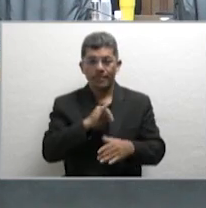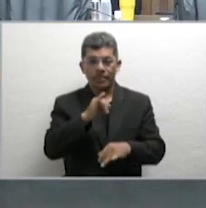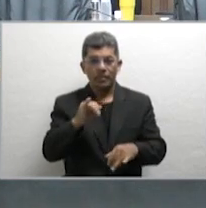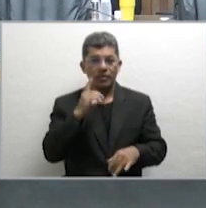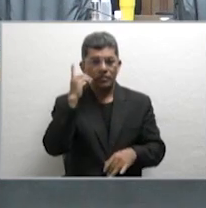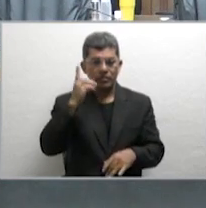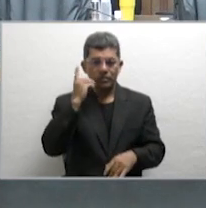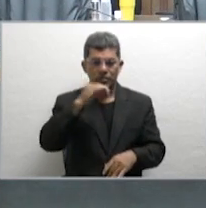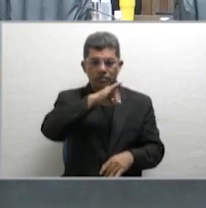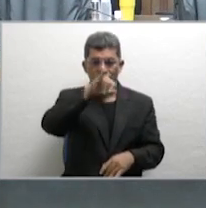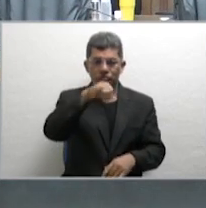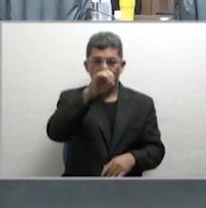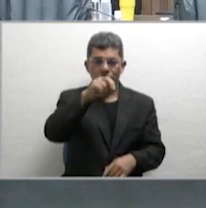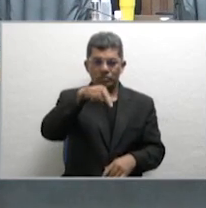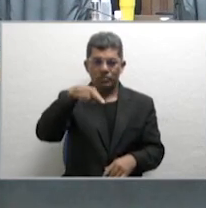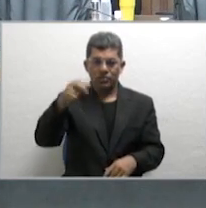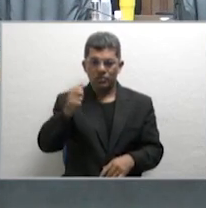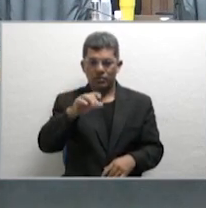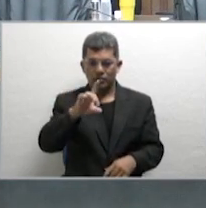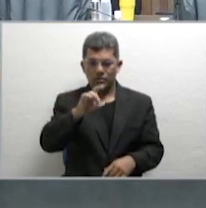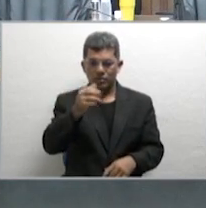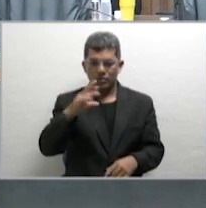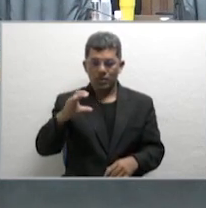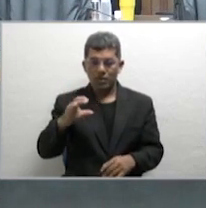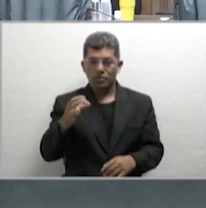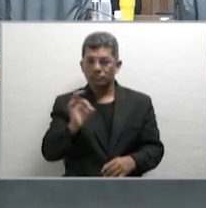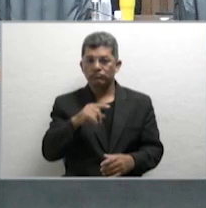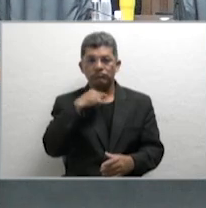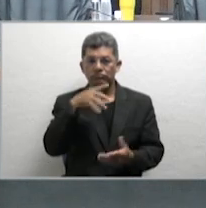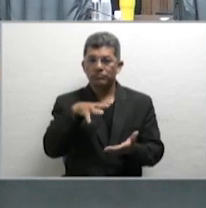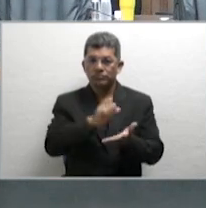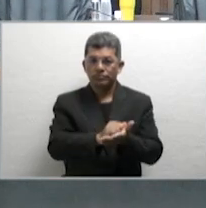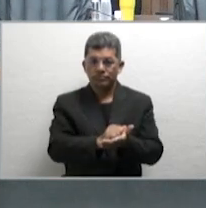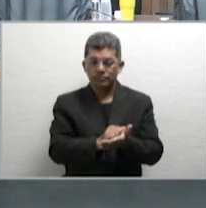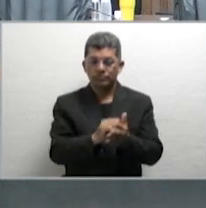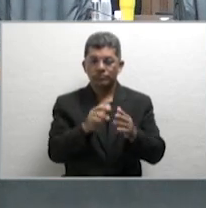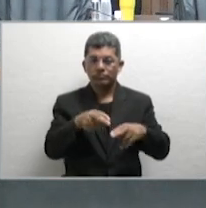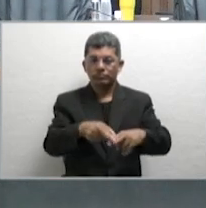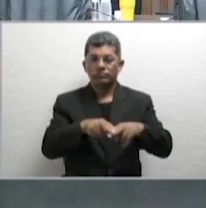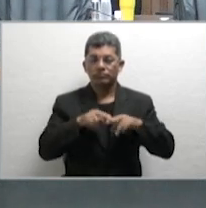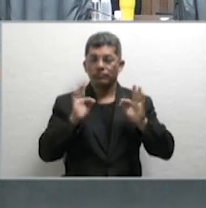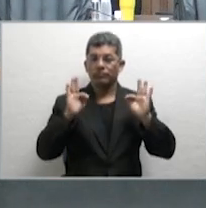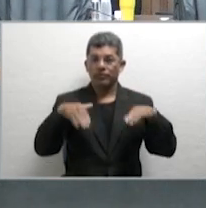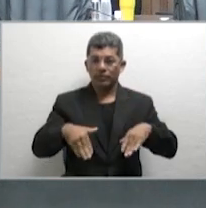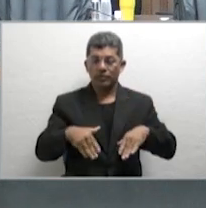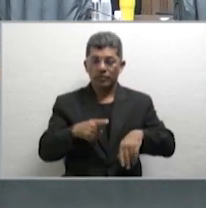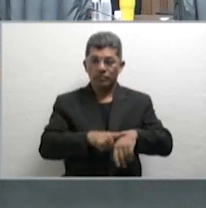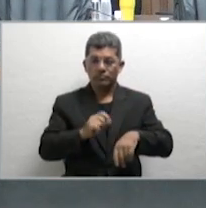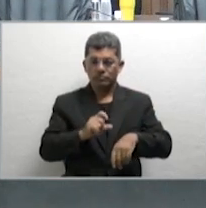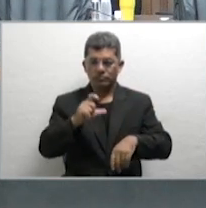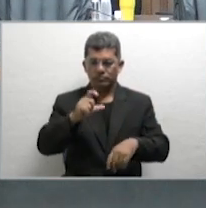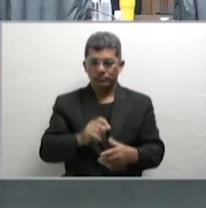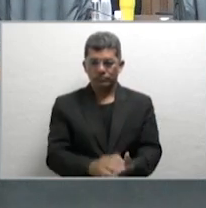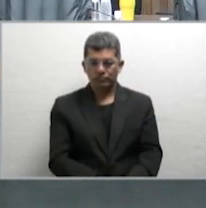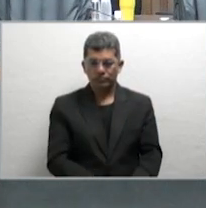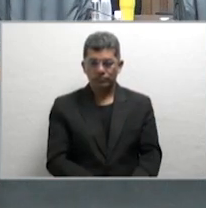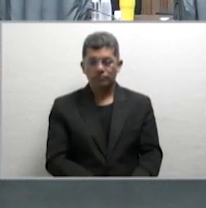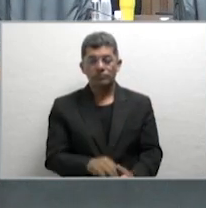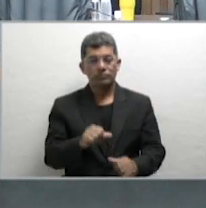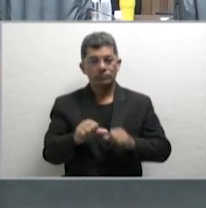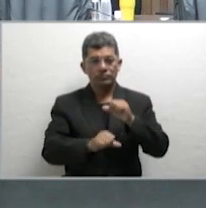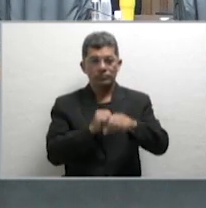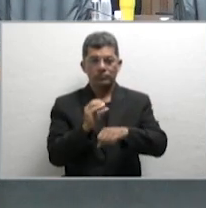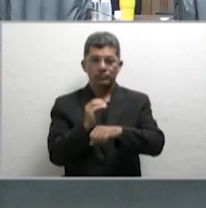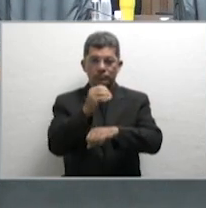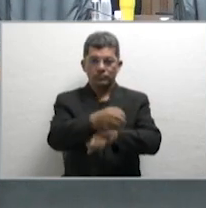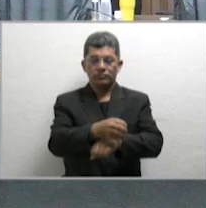Jonadac. Não tem mais nenhum orador escrito. Dou encerrada o grande expediente, transpondo para a ordem